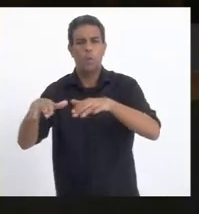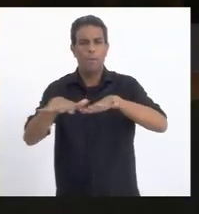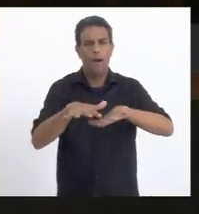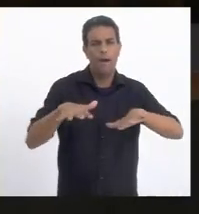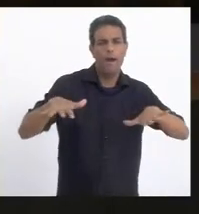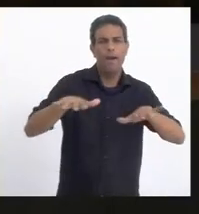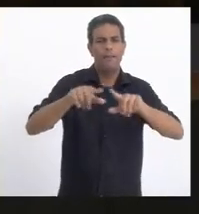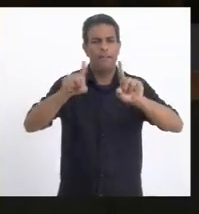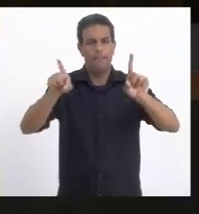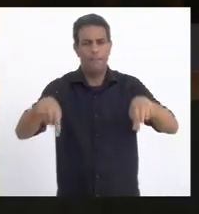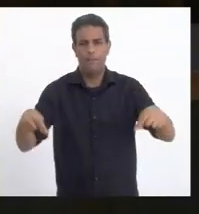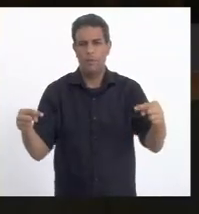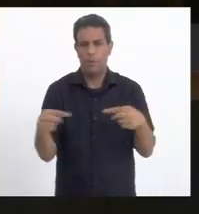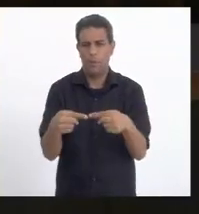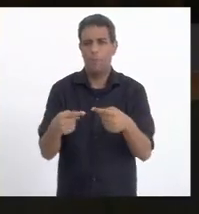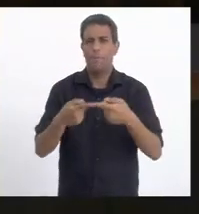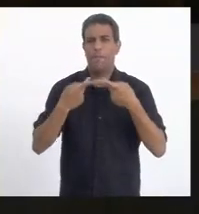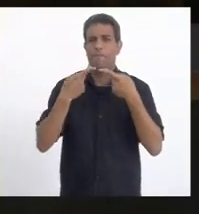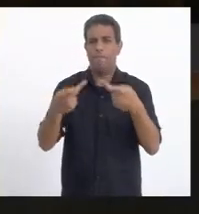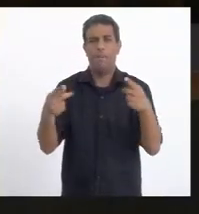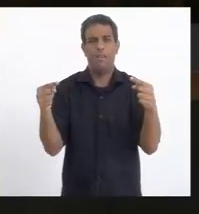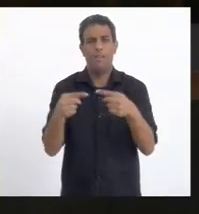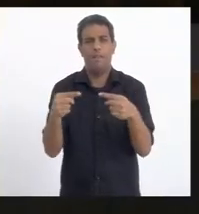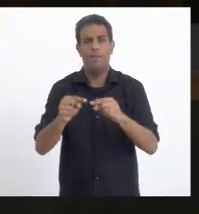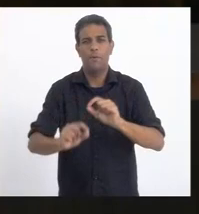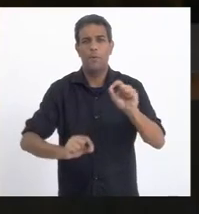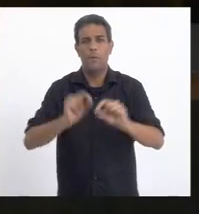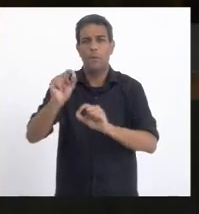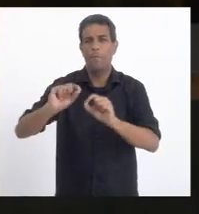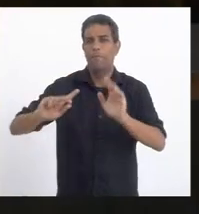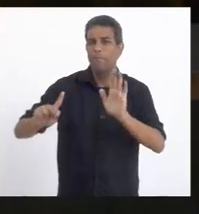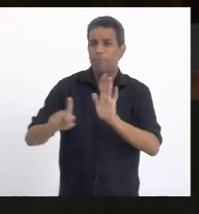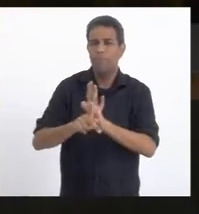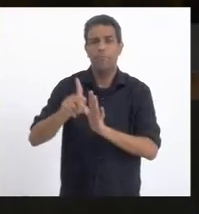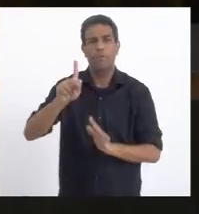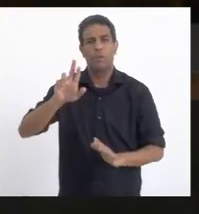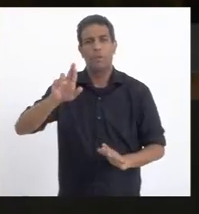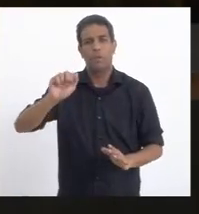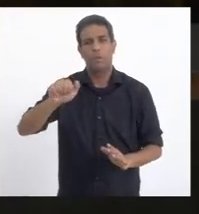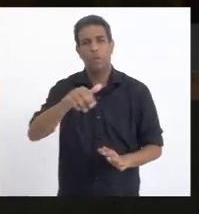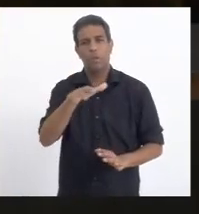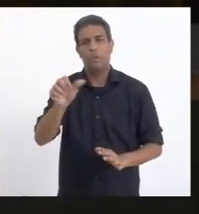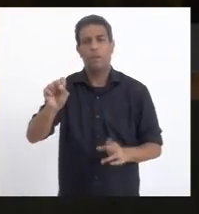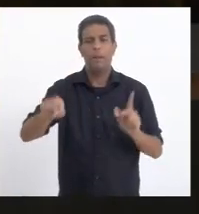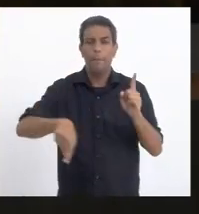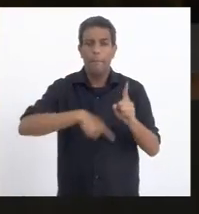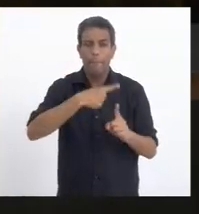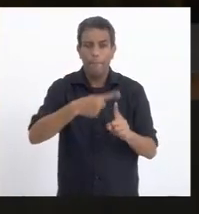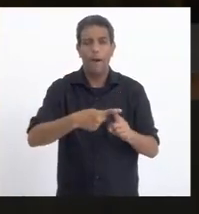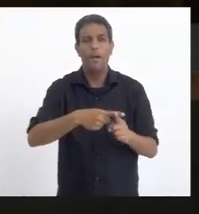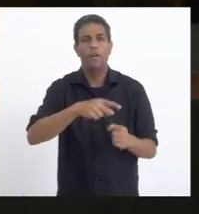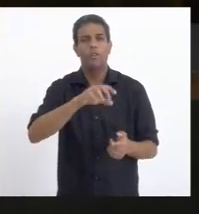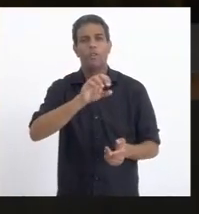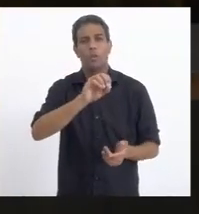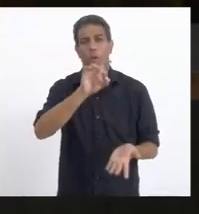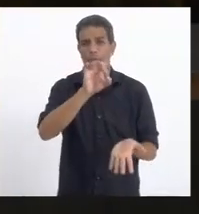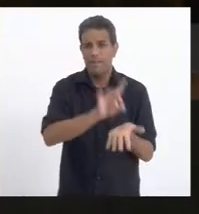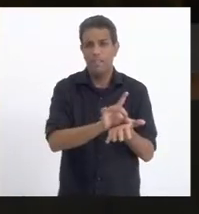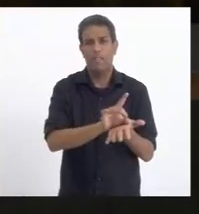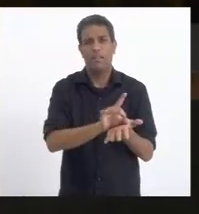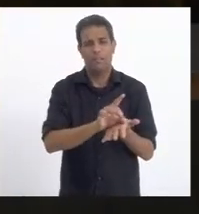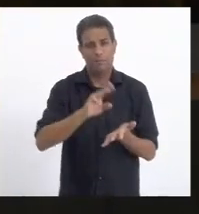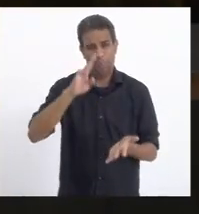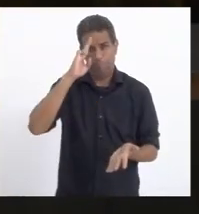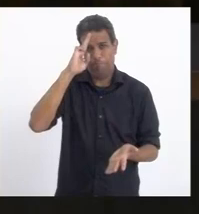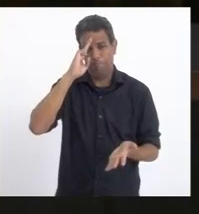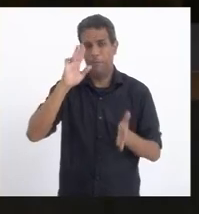dos Servidores e quero dizer que não é só e esperanças não nos próprios oficiais também e não é só